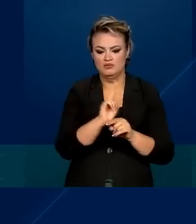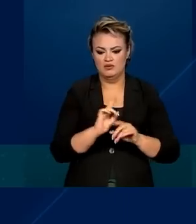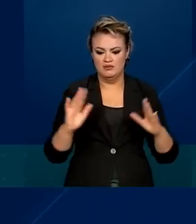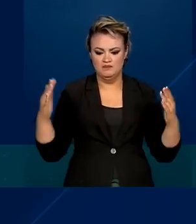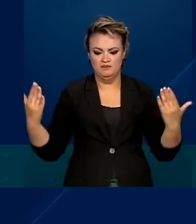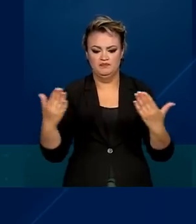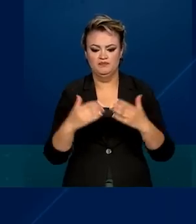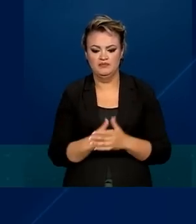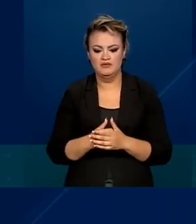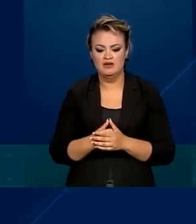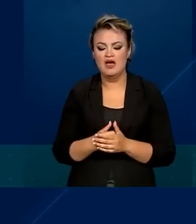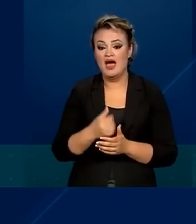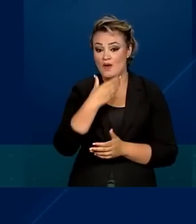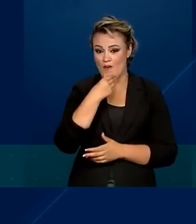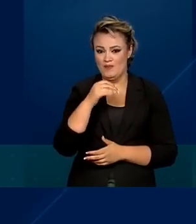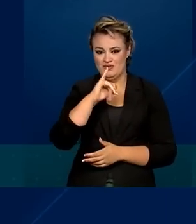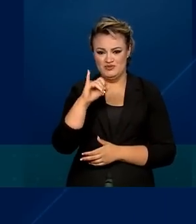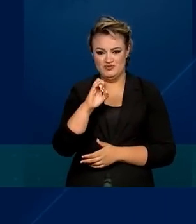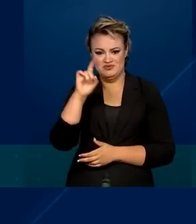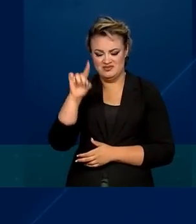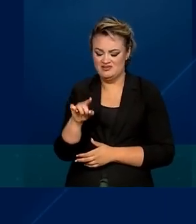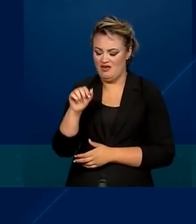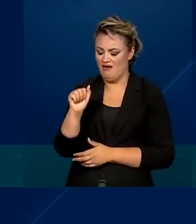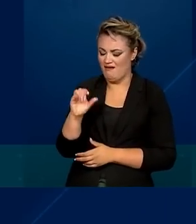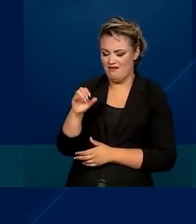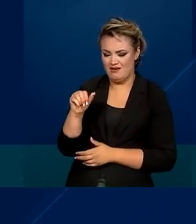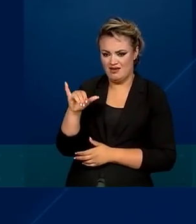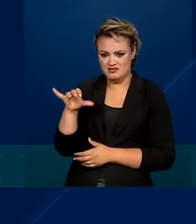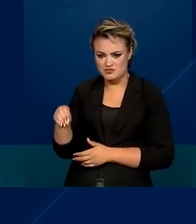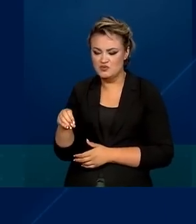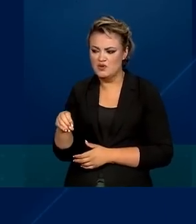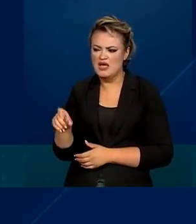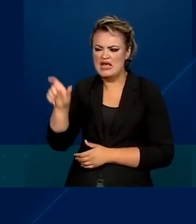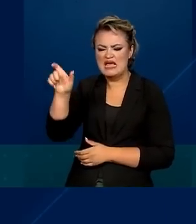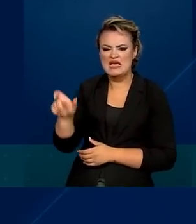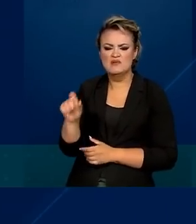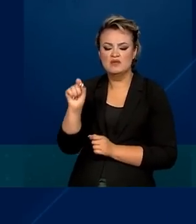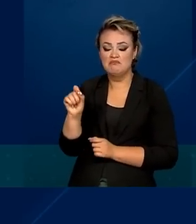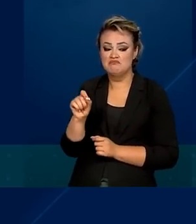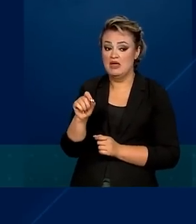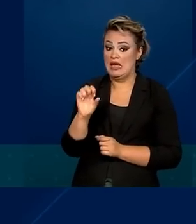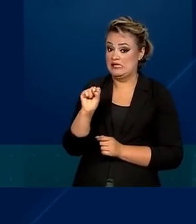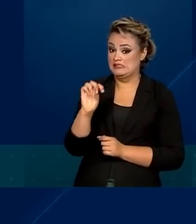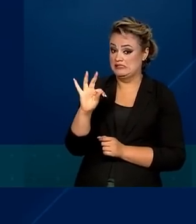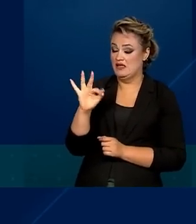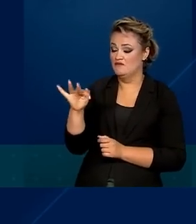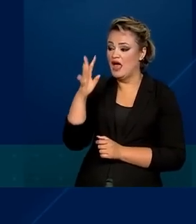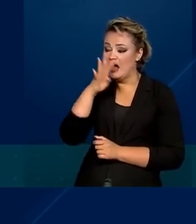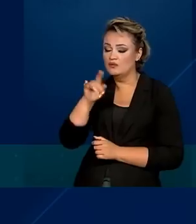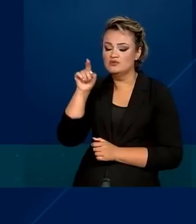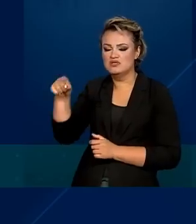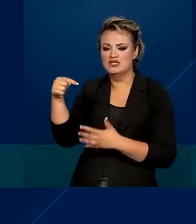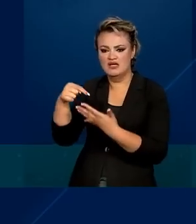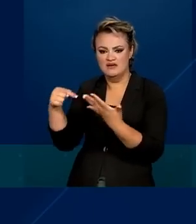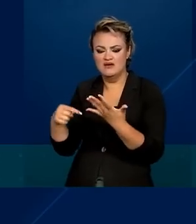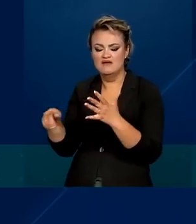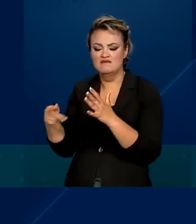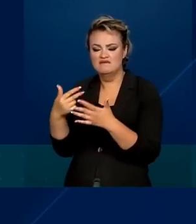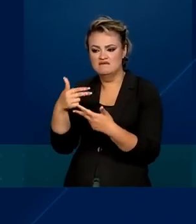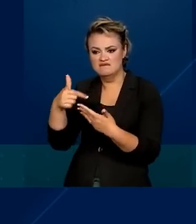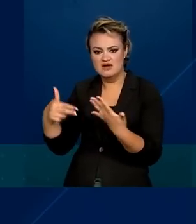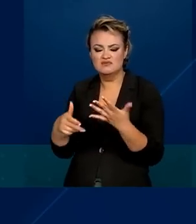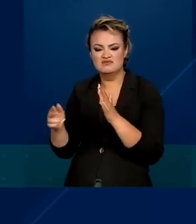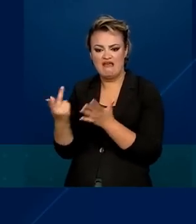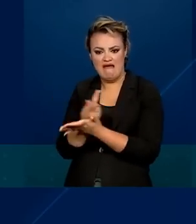bolsonaristas incendiaram dezenas de carro e pelo menos cinco ônibus na capital federal a Secretaria de Segurança Pública do Distrito